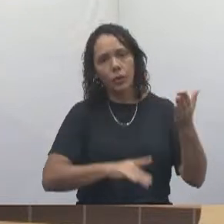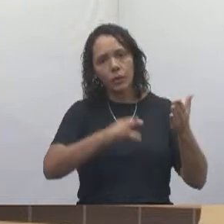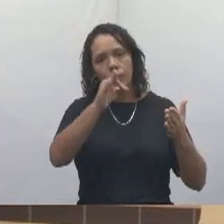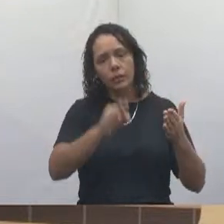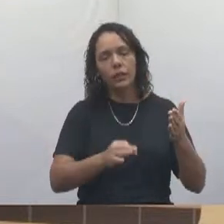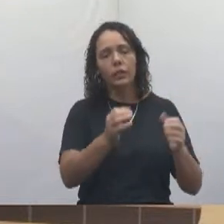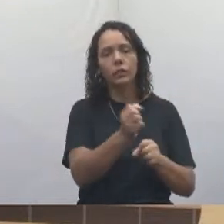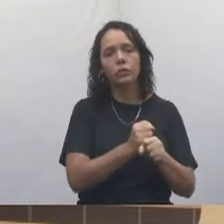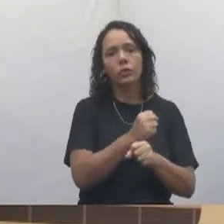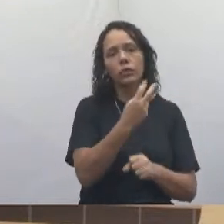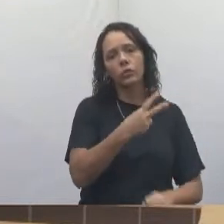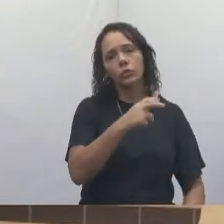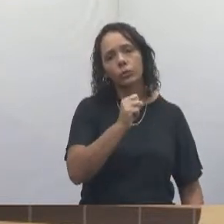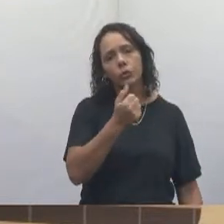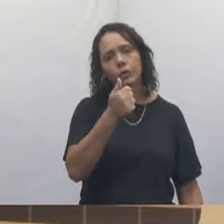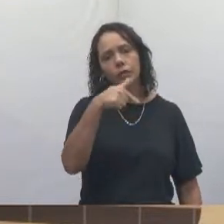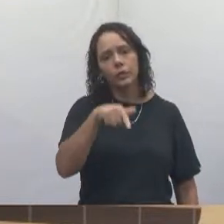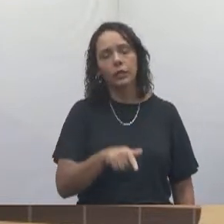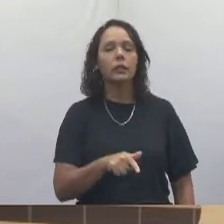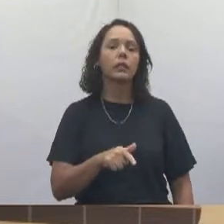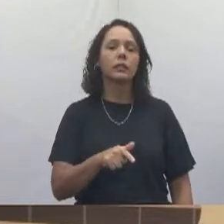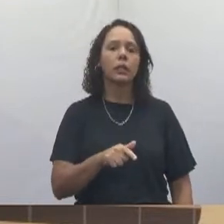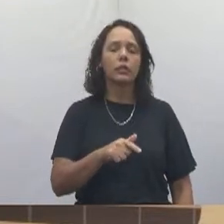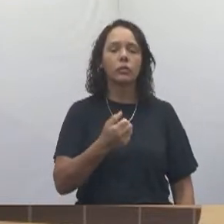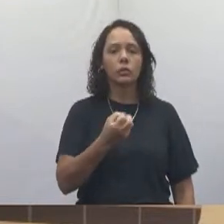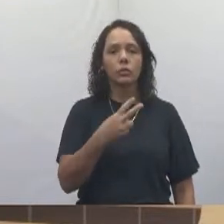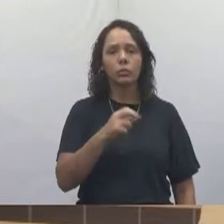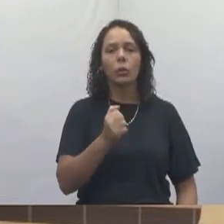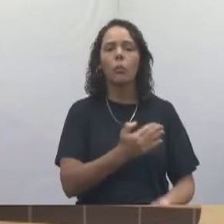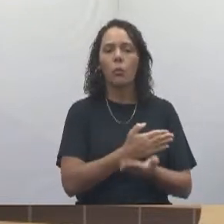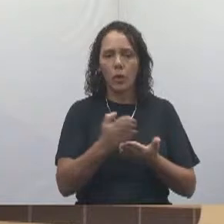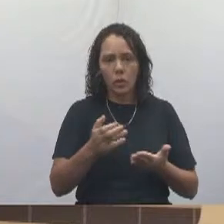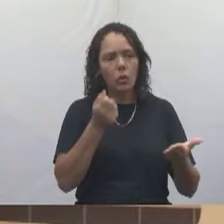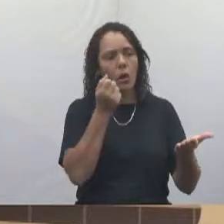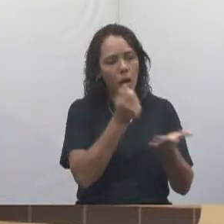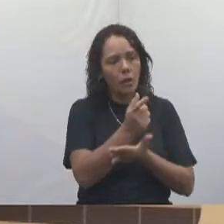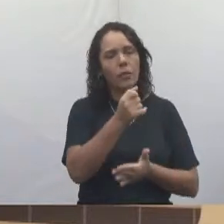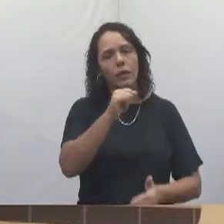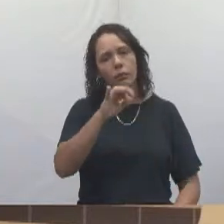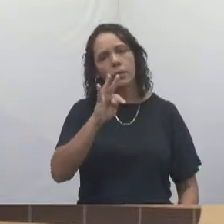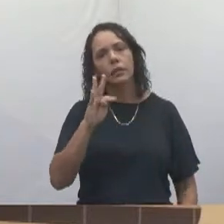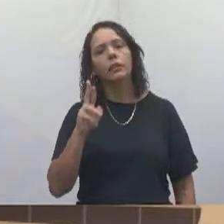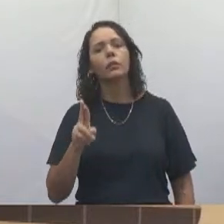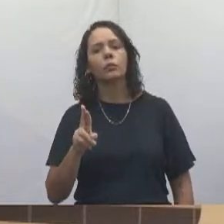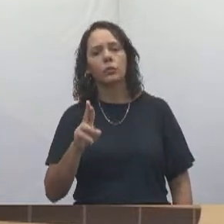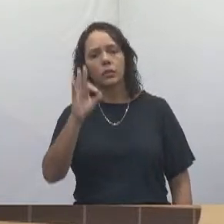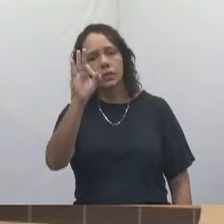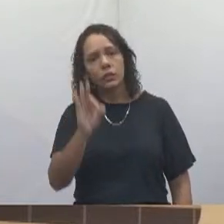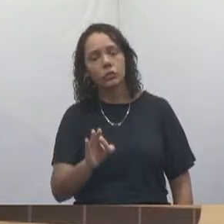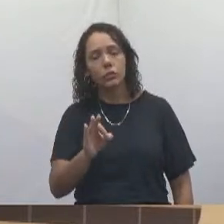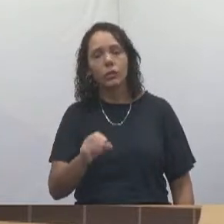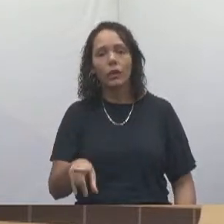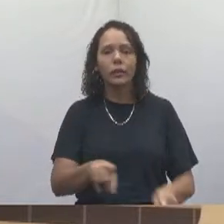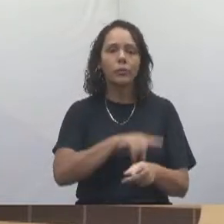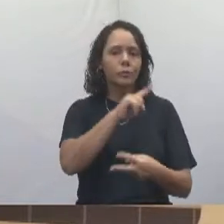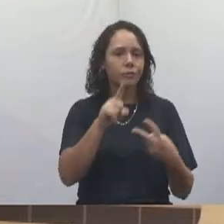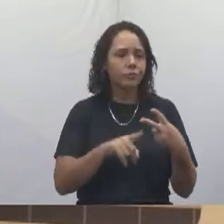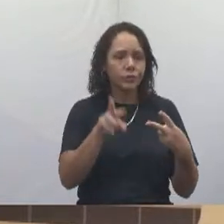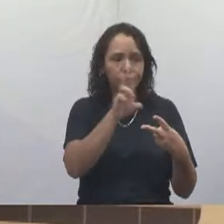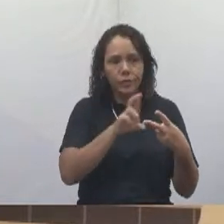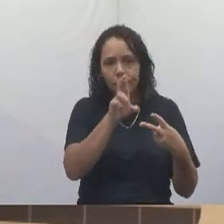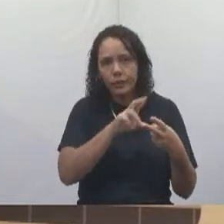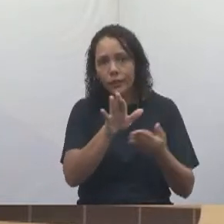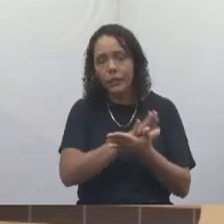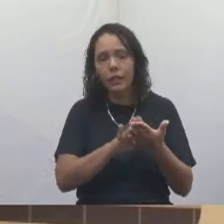e 2018, nós fizemos um mutirão e passaram a pagar IPTU. Todas. Segunda medida, não havia fiscalização sobre os